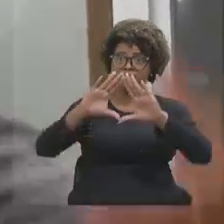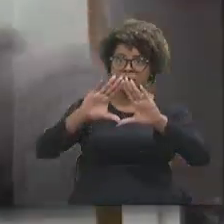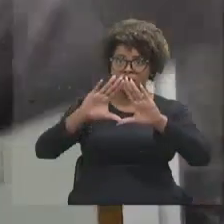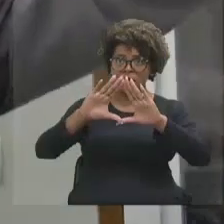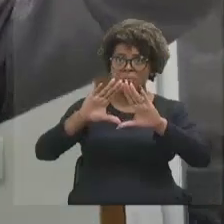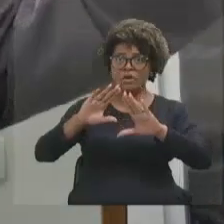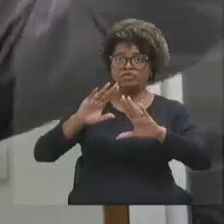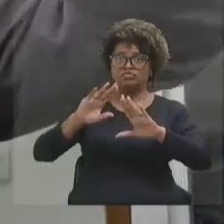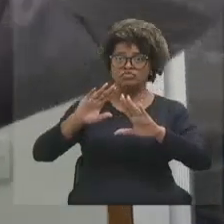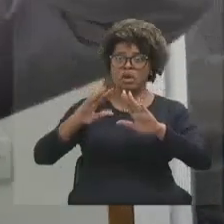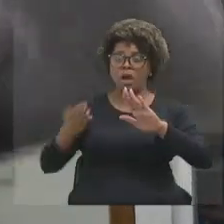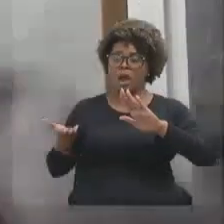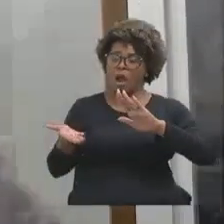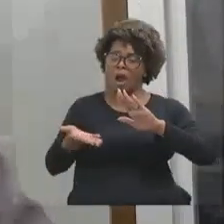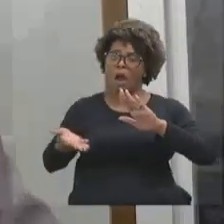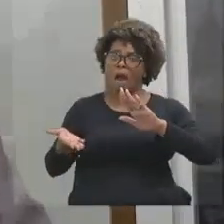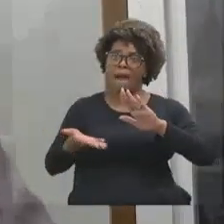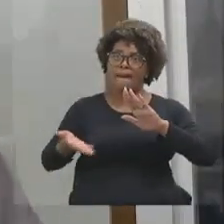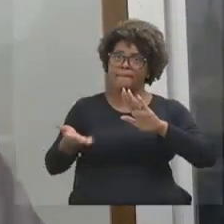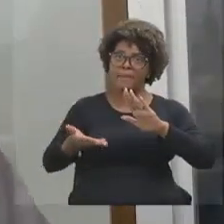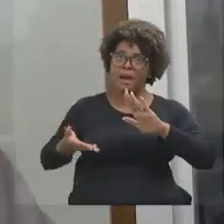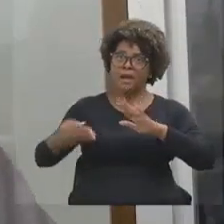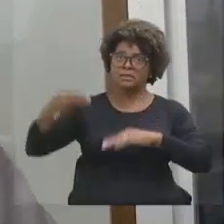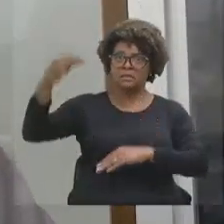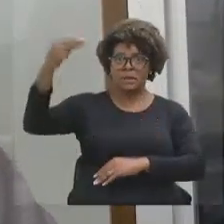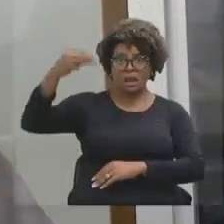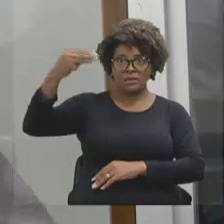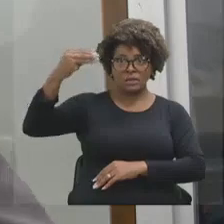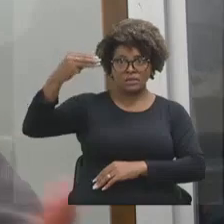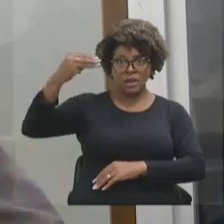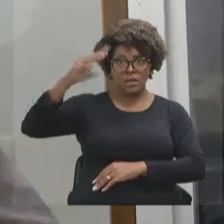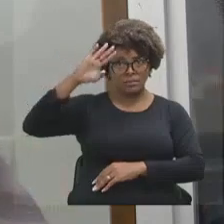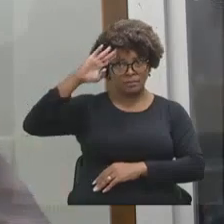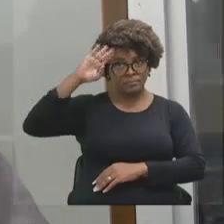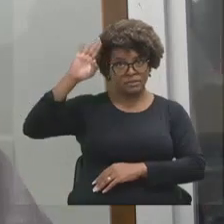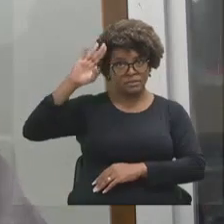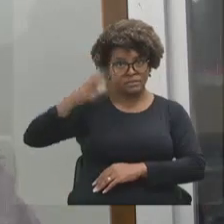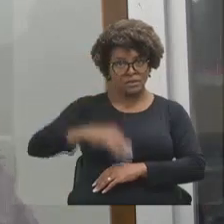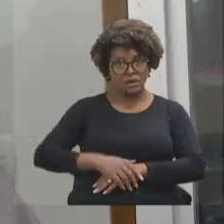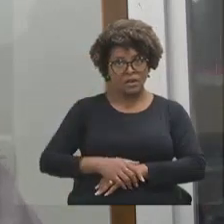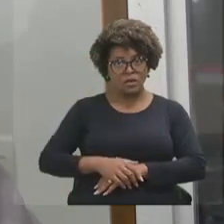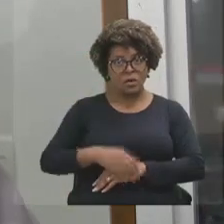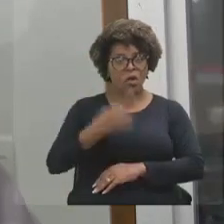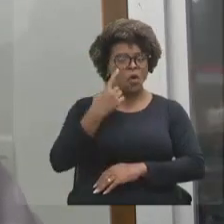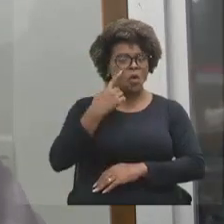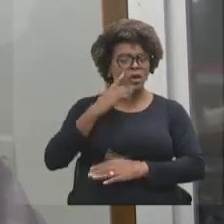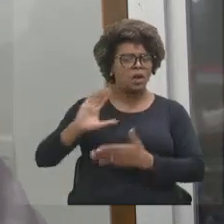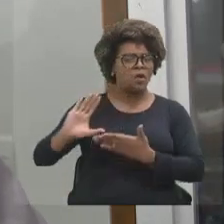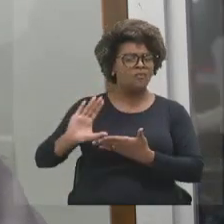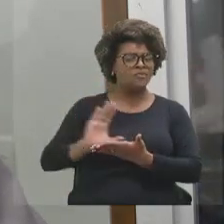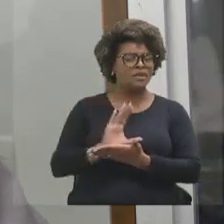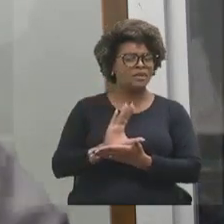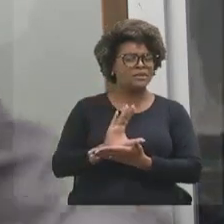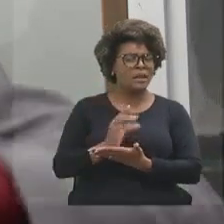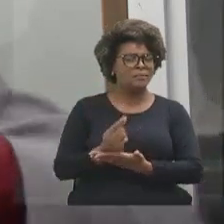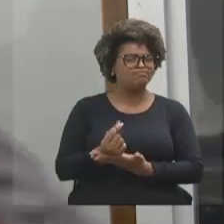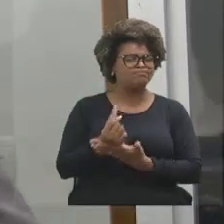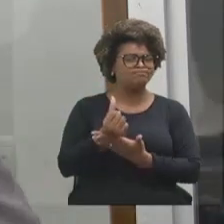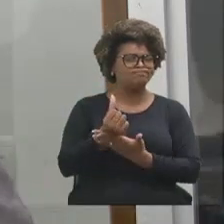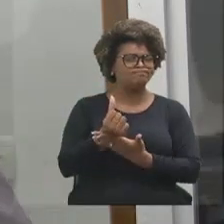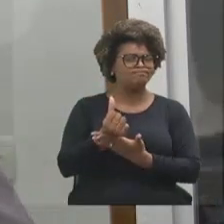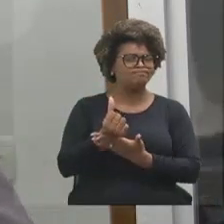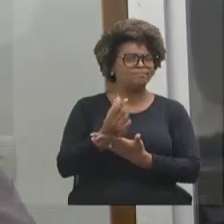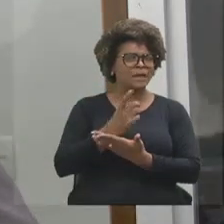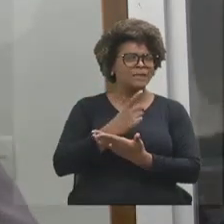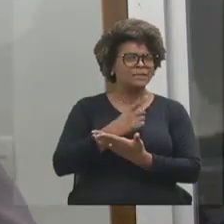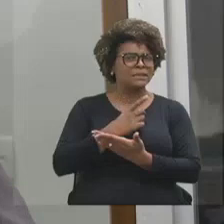é a base e a terciária lá no topo quando nós olhamos para o financiamento há uma inversão